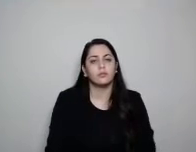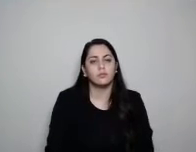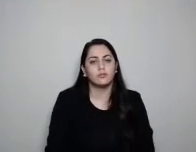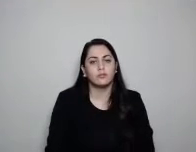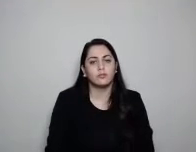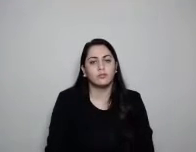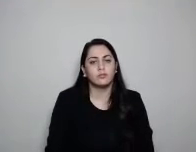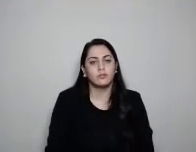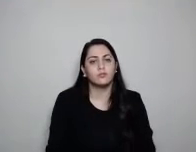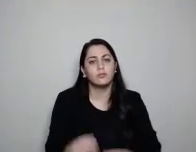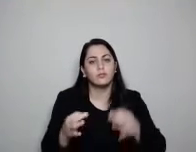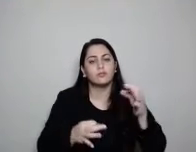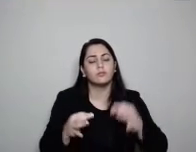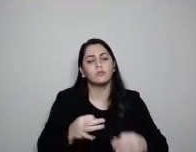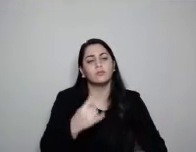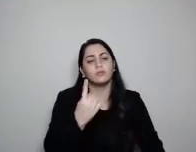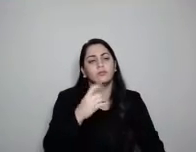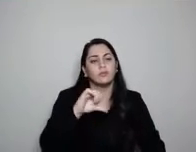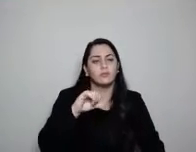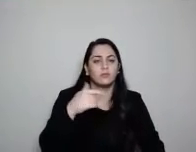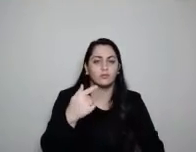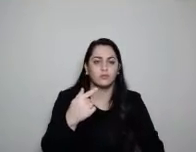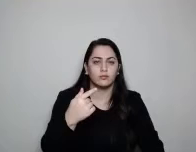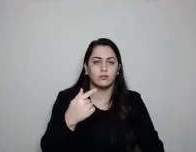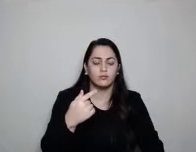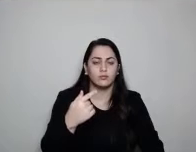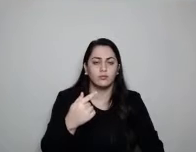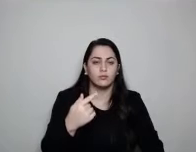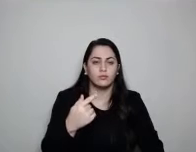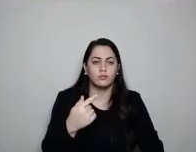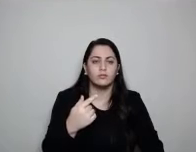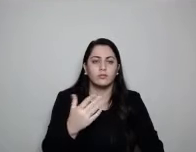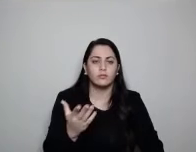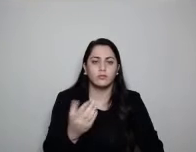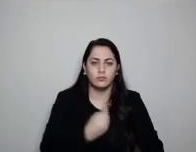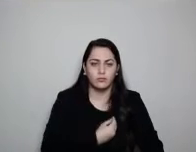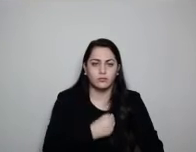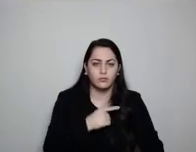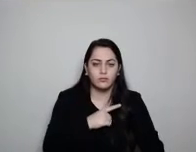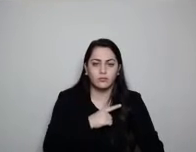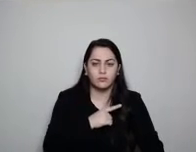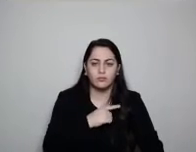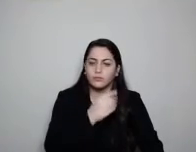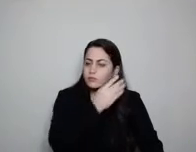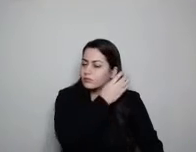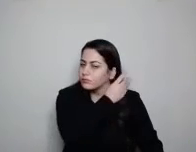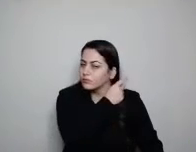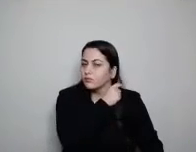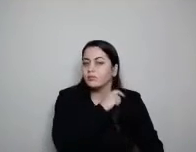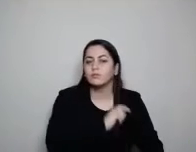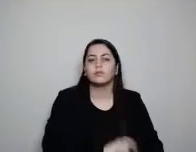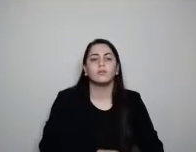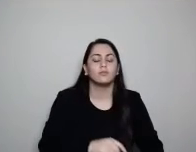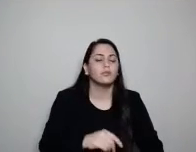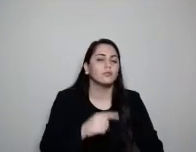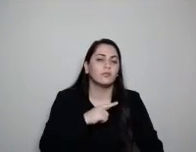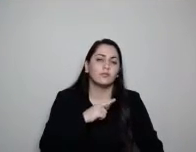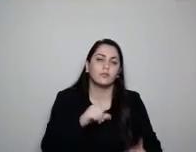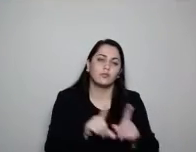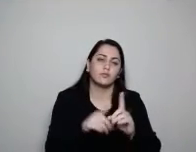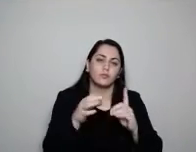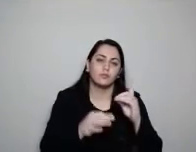divulgar um novo inseto. Tem a participação do desembargador Ibanez, ele já está na sala. Tem o outro, mas a desembargadora